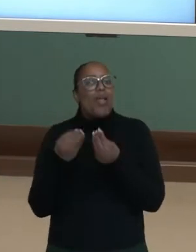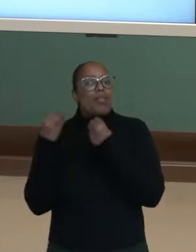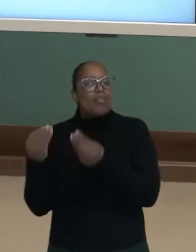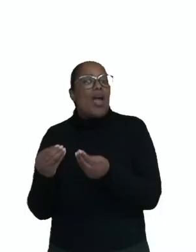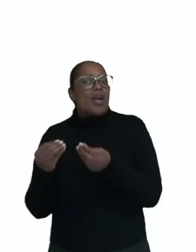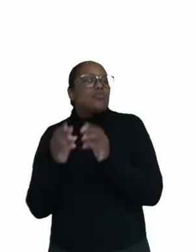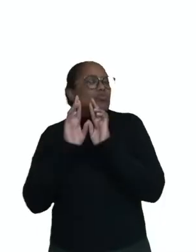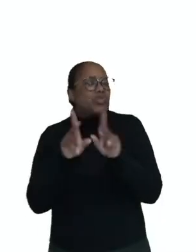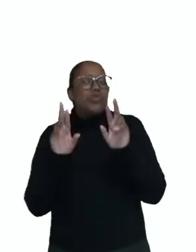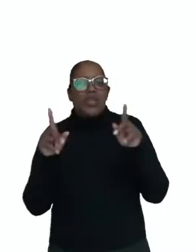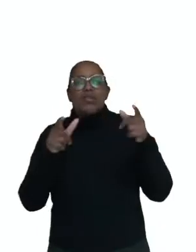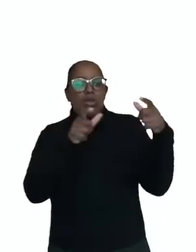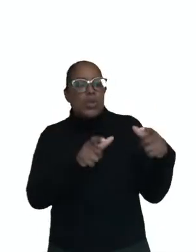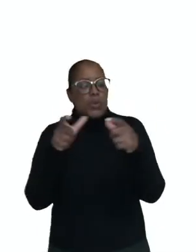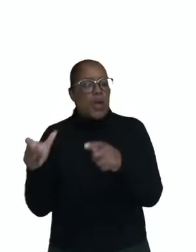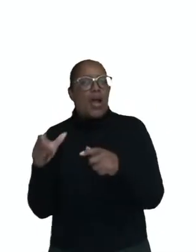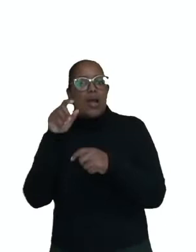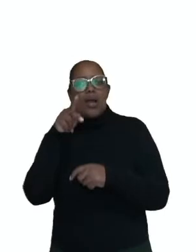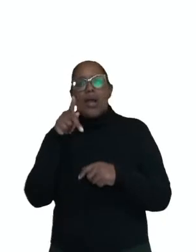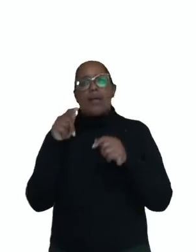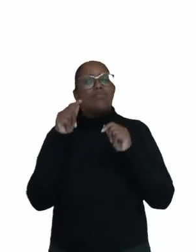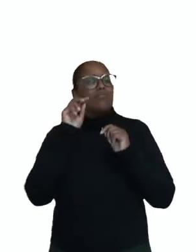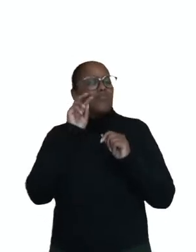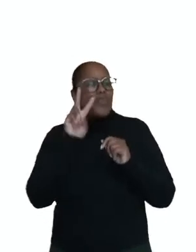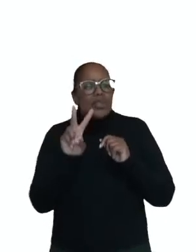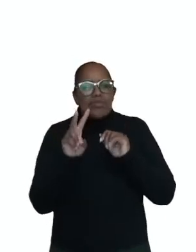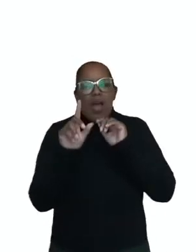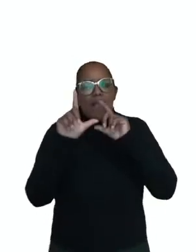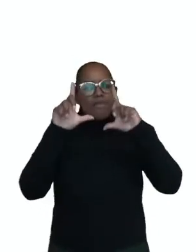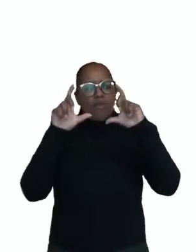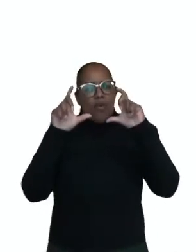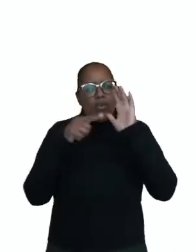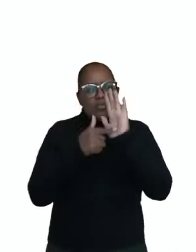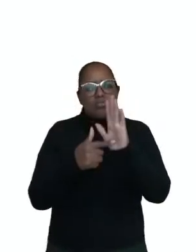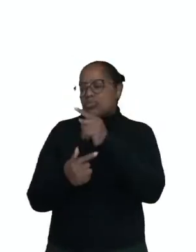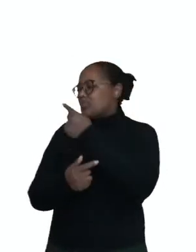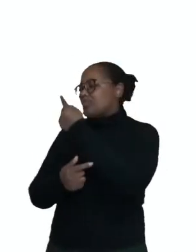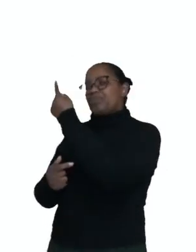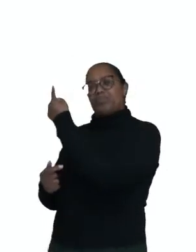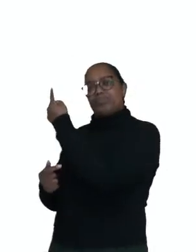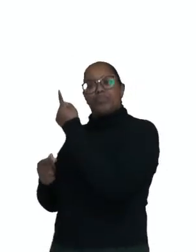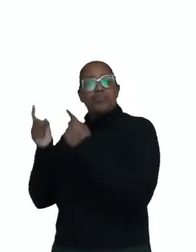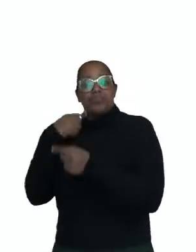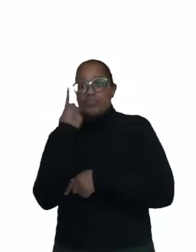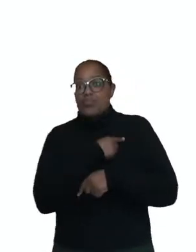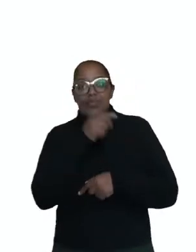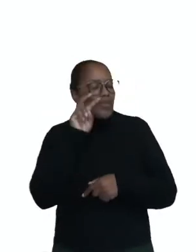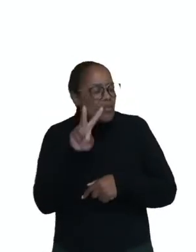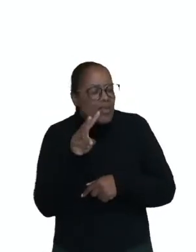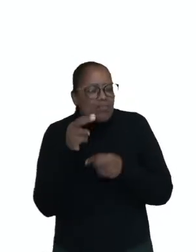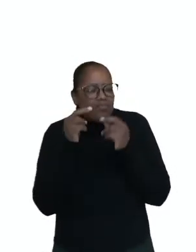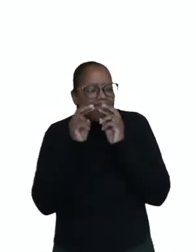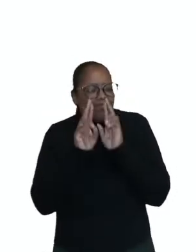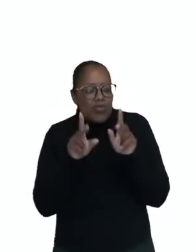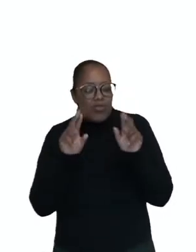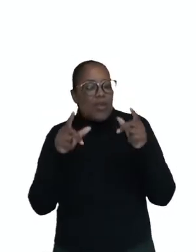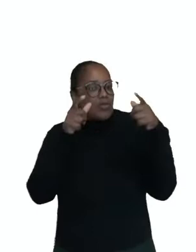do planeta. Observando aqui a imagem, nós identificamos vários lugares com